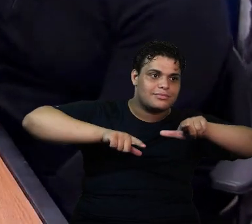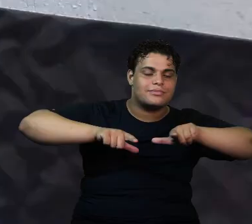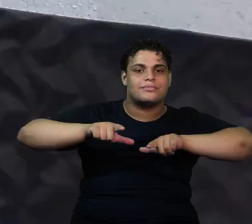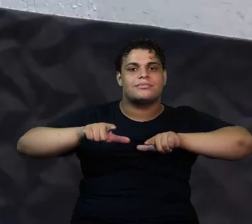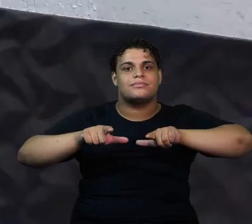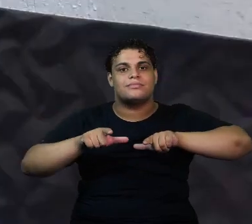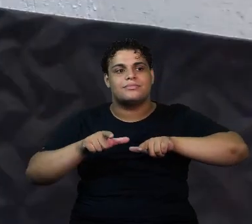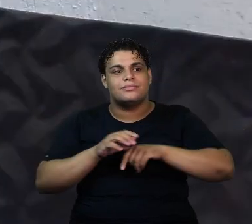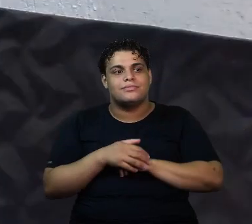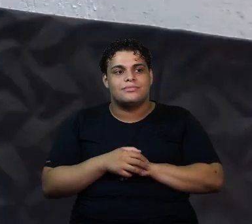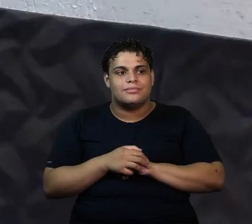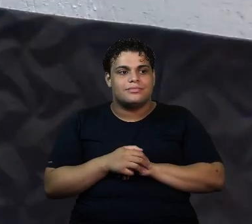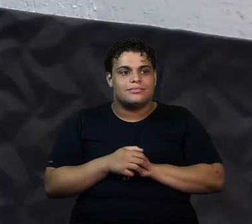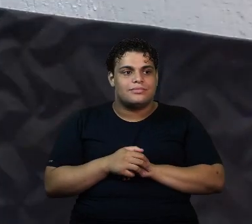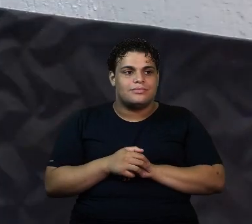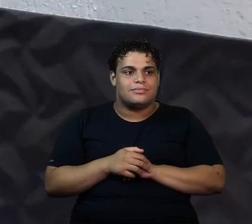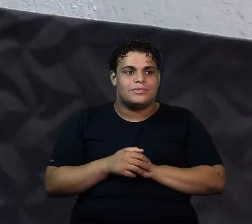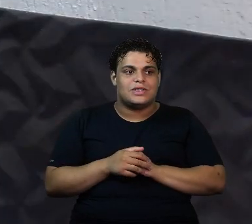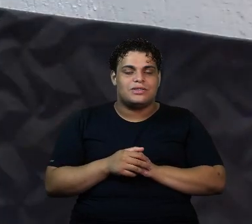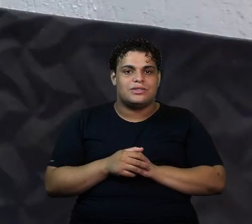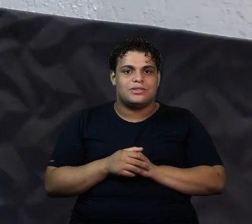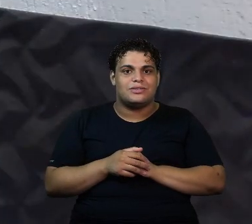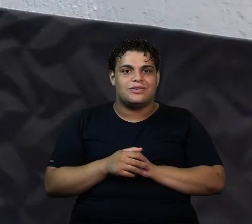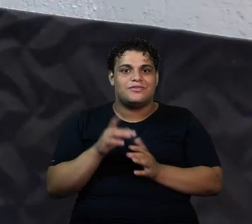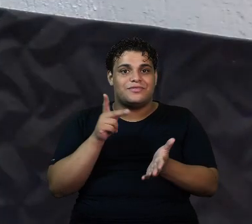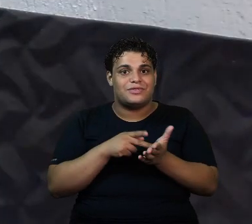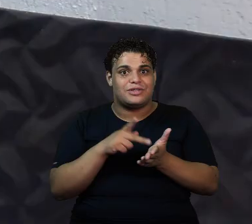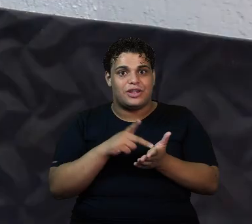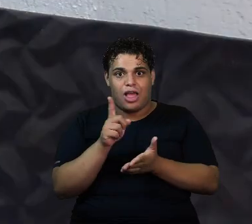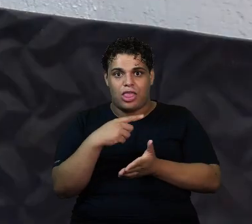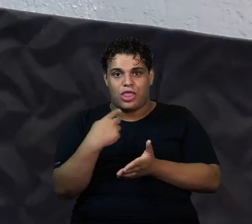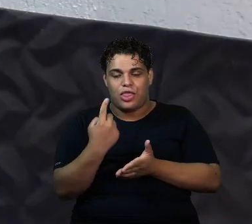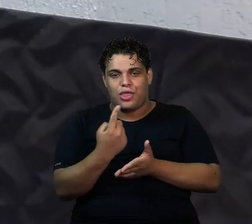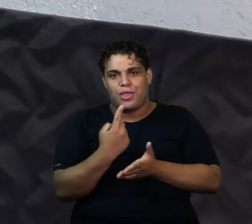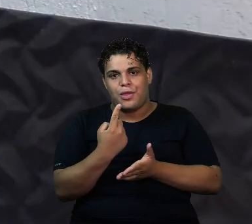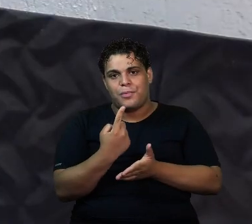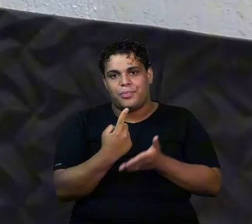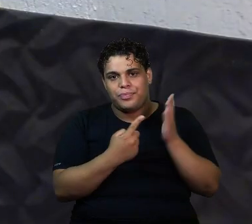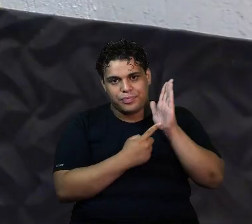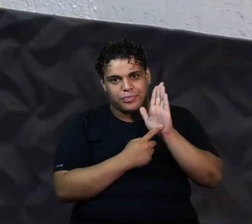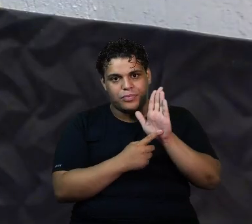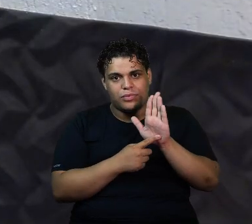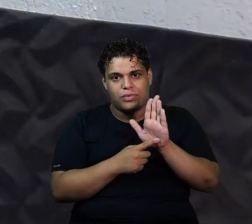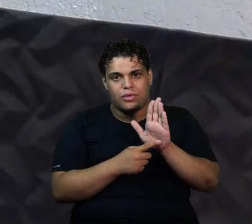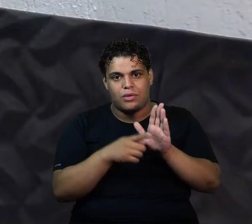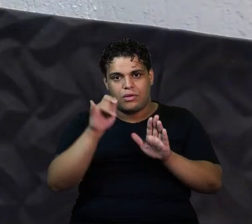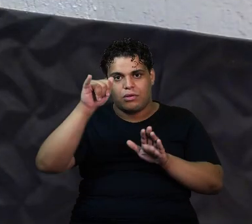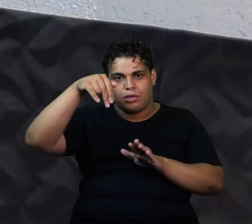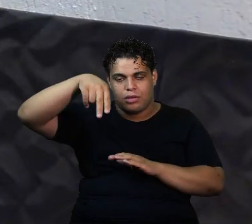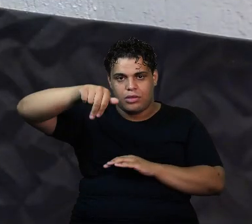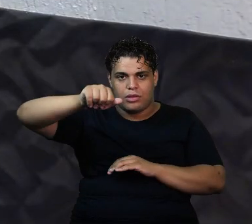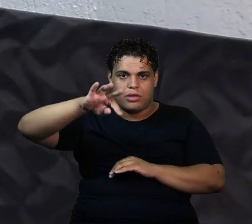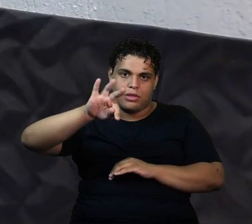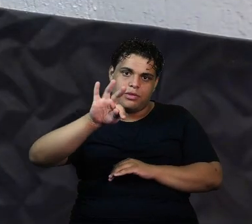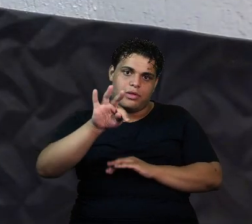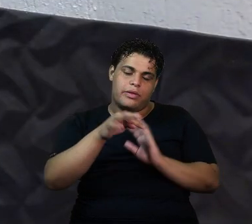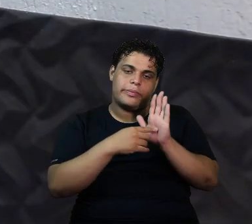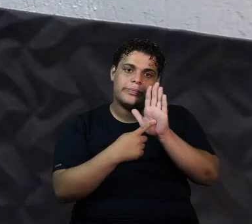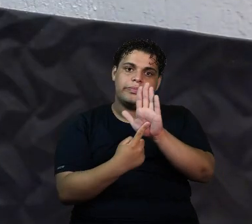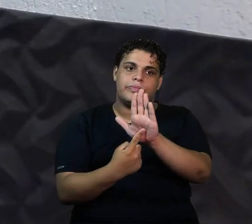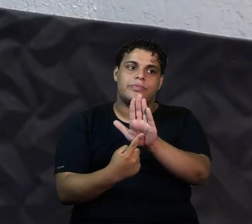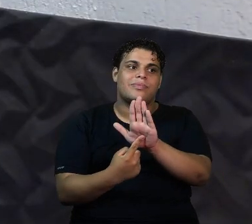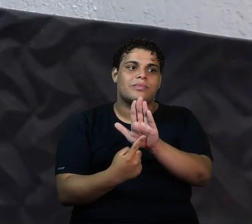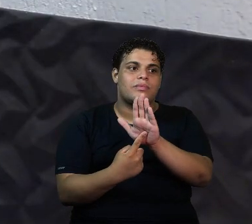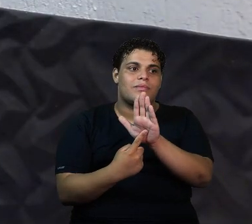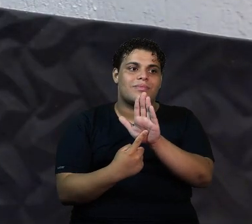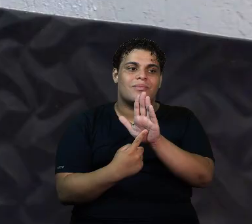nas academias. Realmente a gente aqui é prova viva de o quanto que o INAT colabora